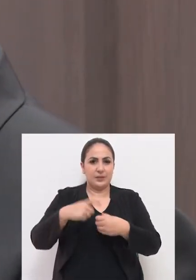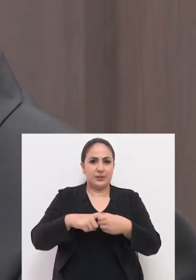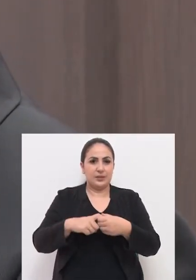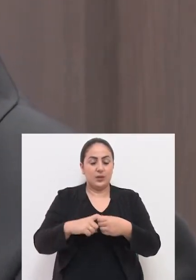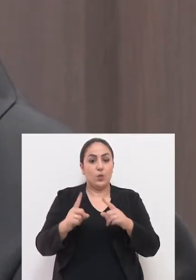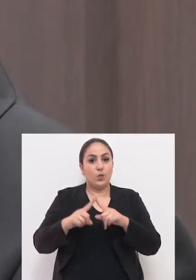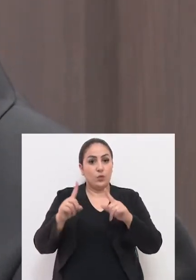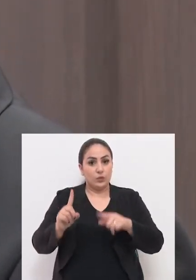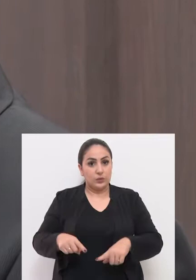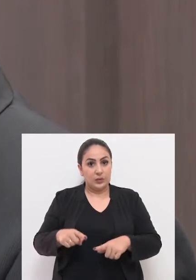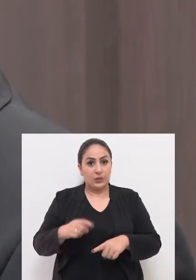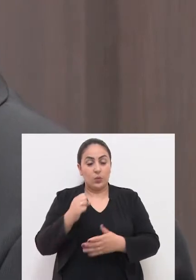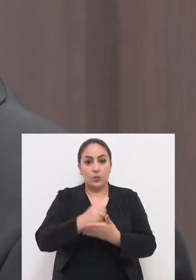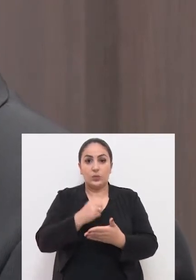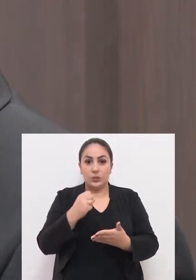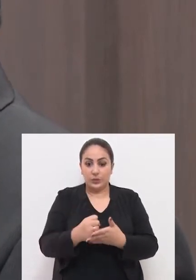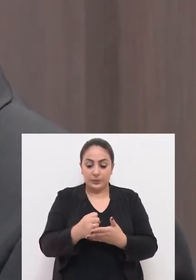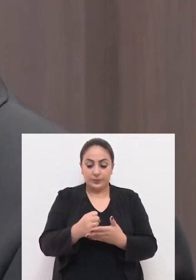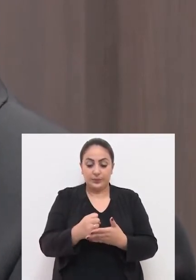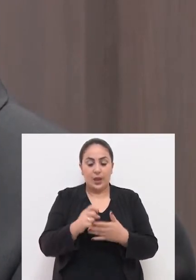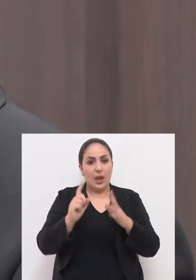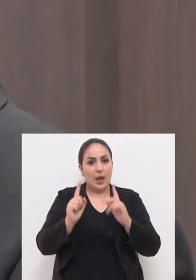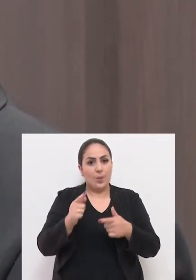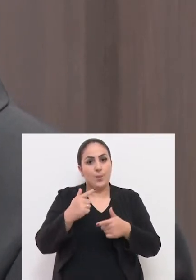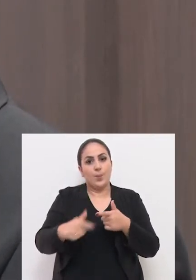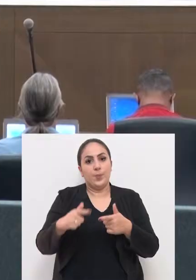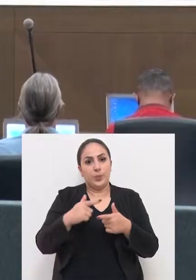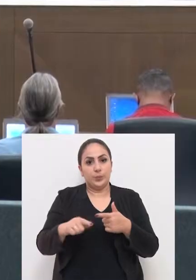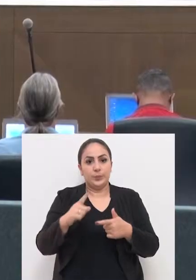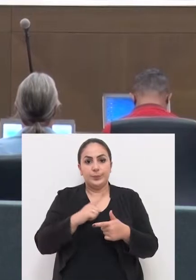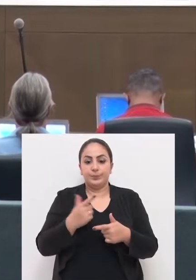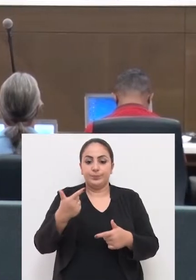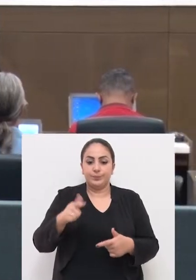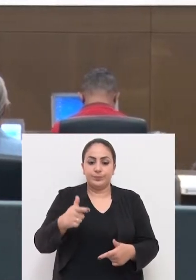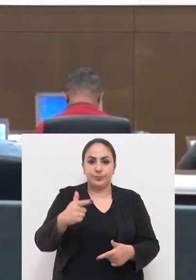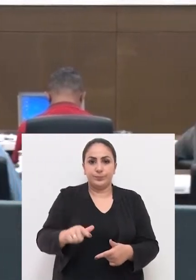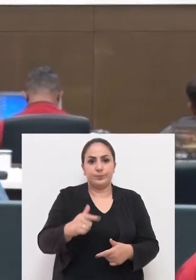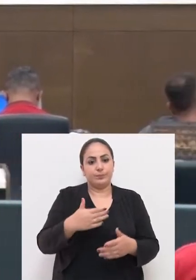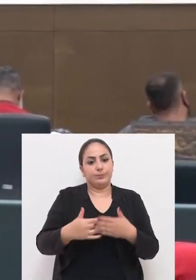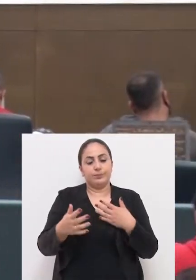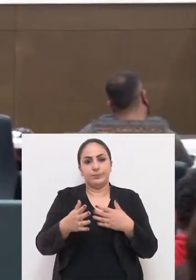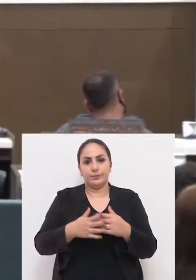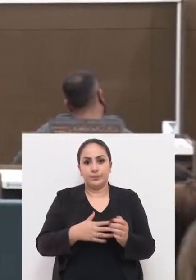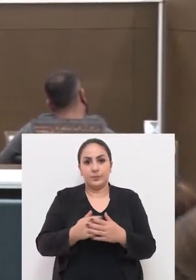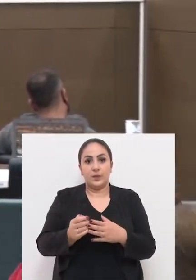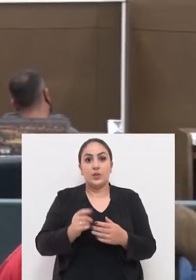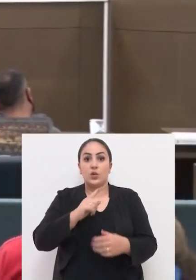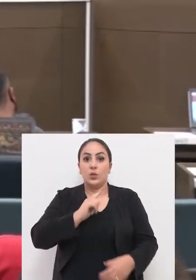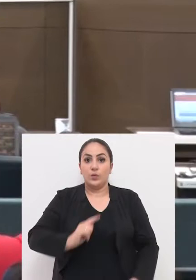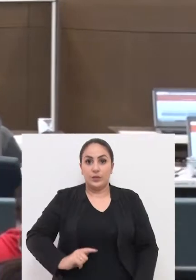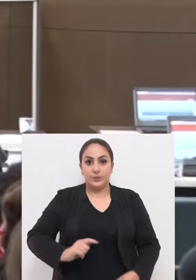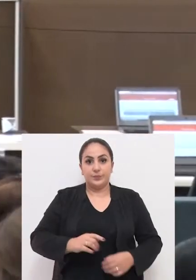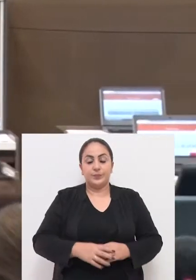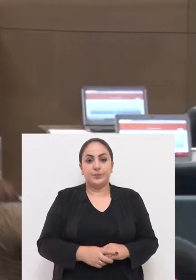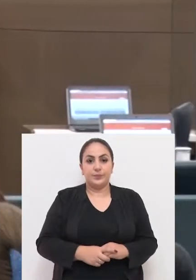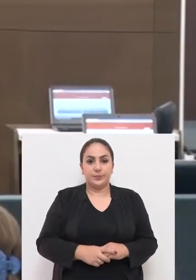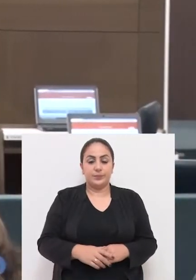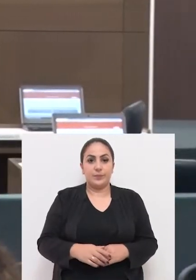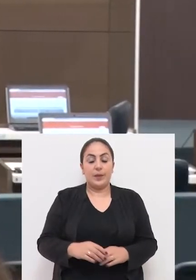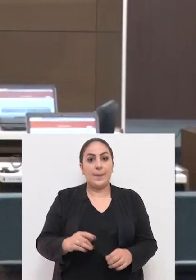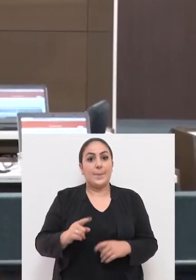empresas terceirizadas com os funcionários contratados é um problema que se repete independentemente